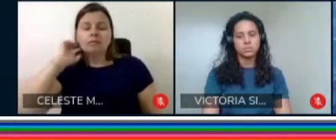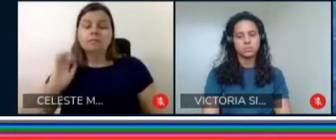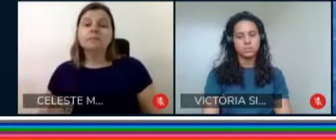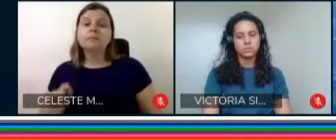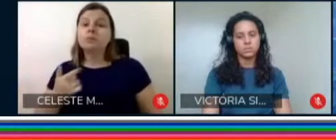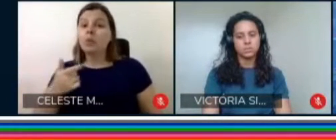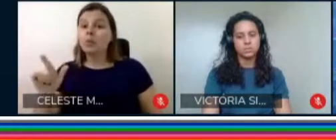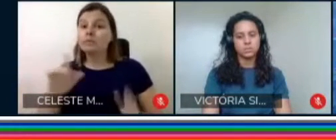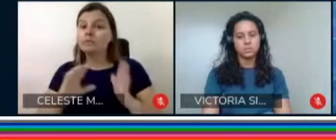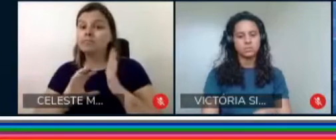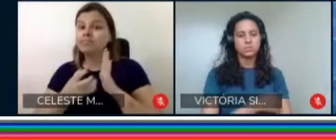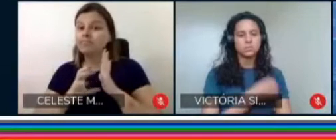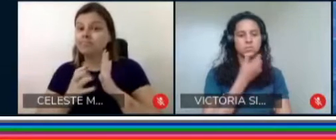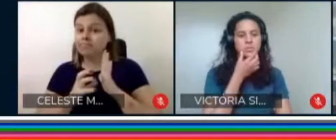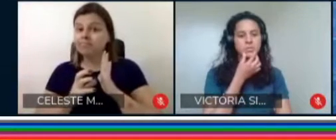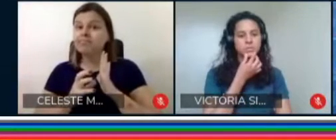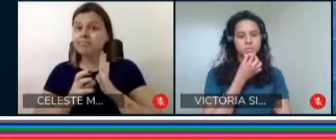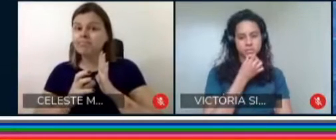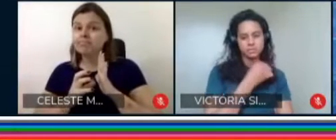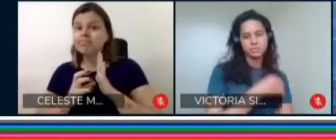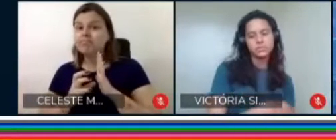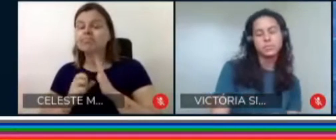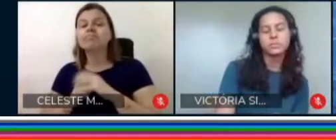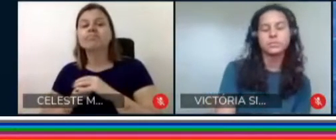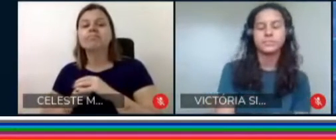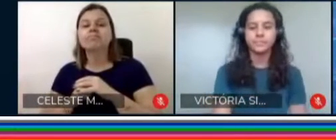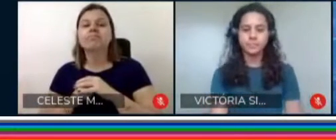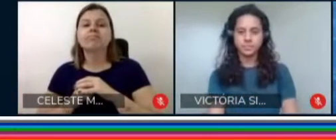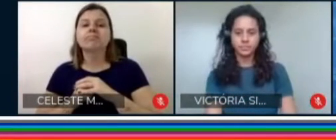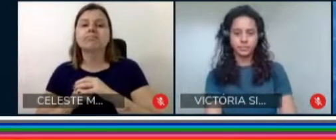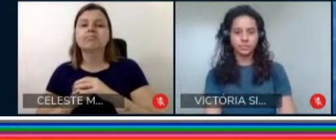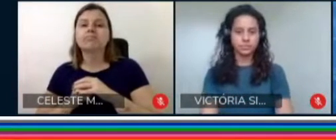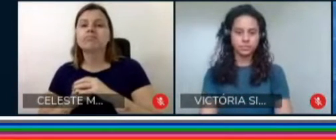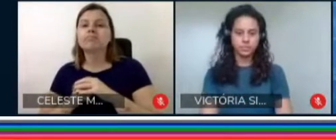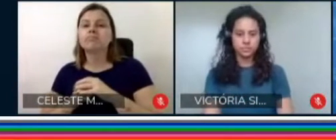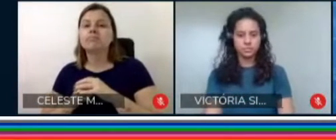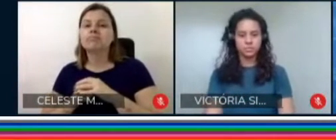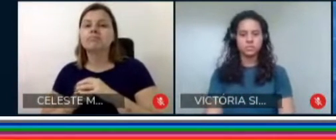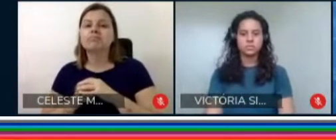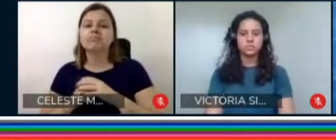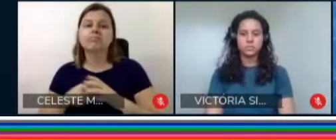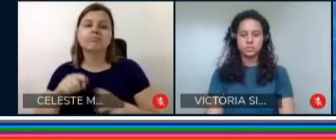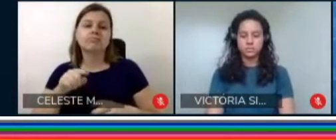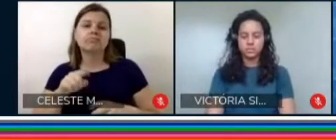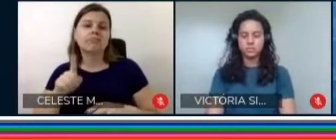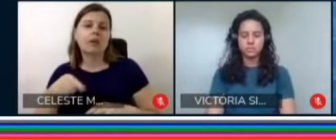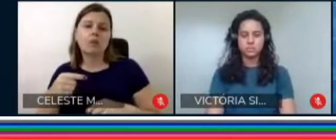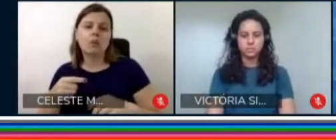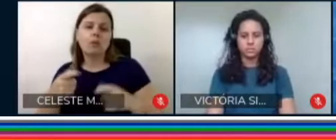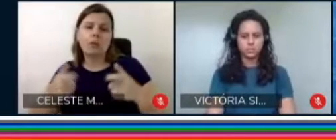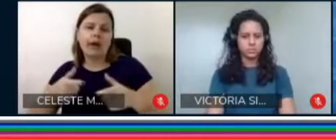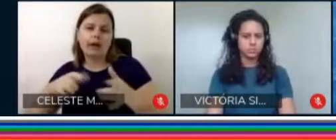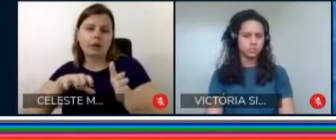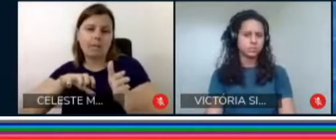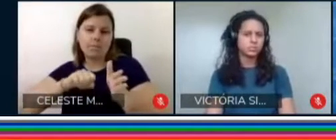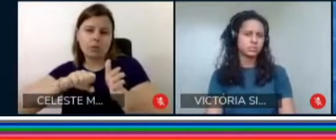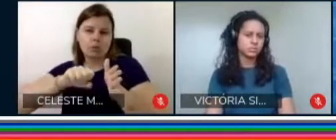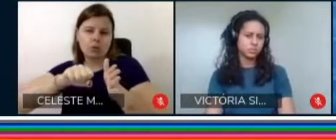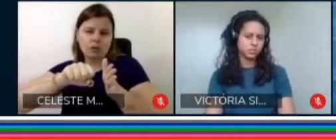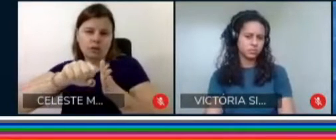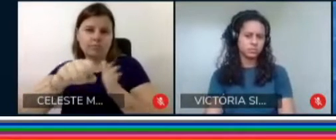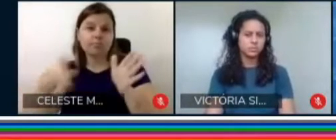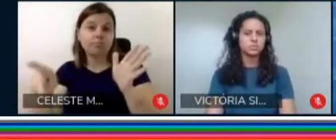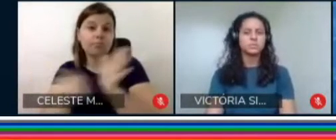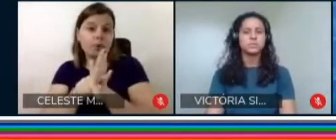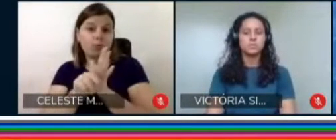Outra base de dados, que na verdade é um motor de busca, né? Ele é uma interface de busca do